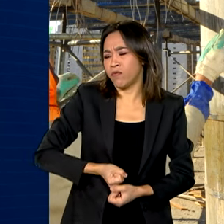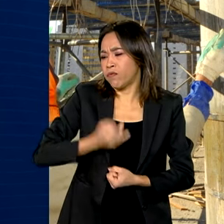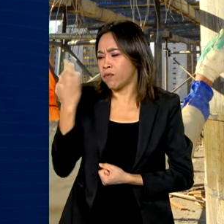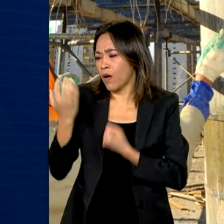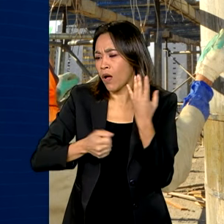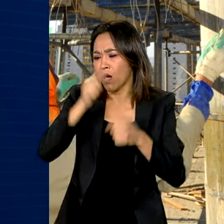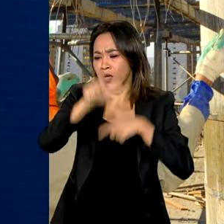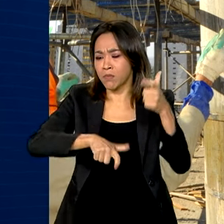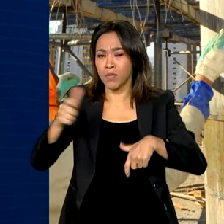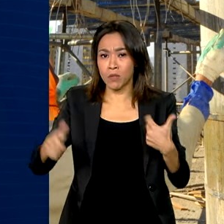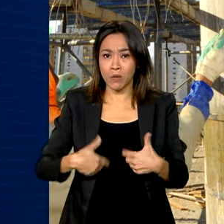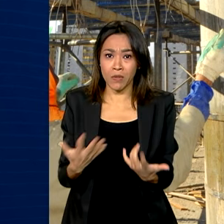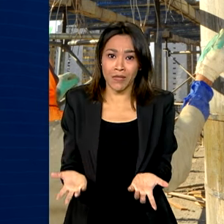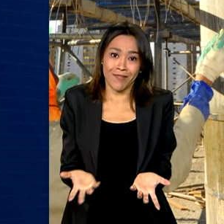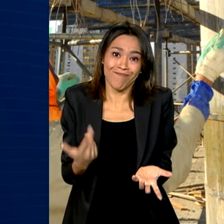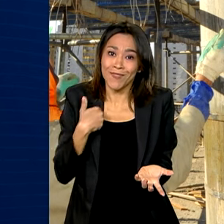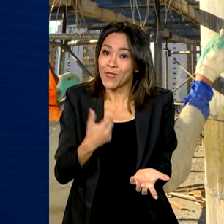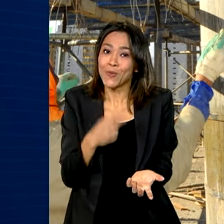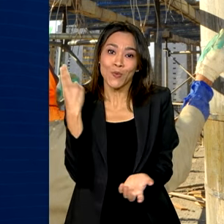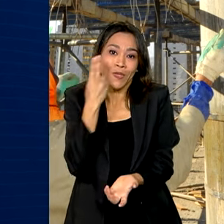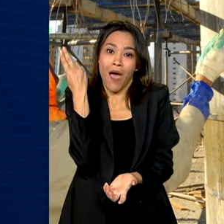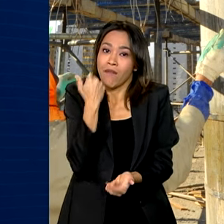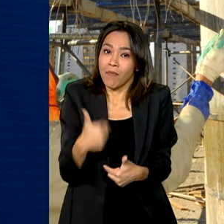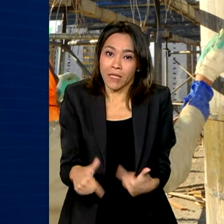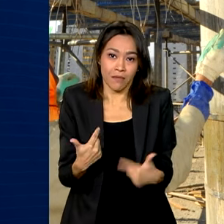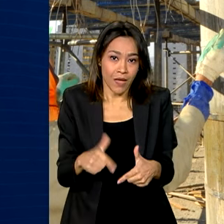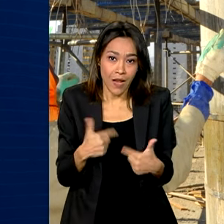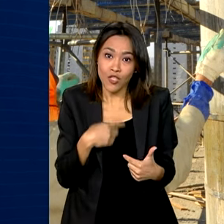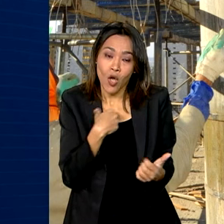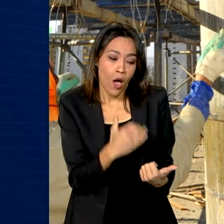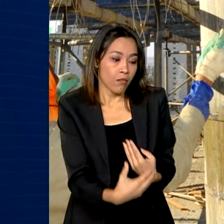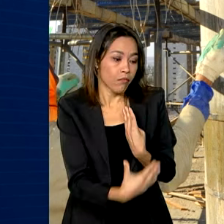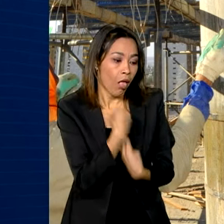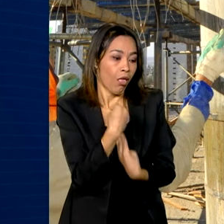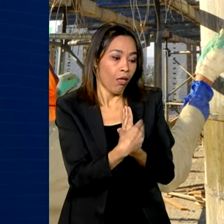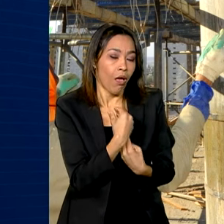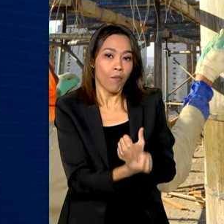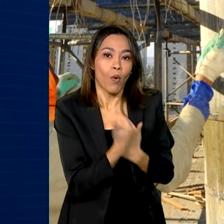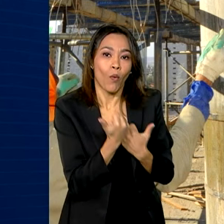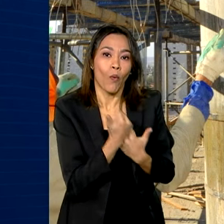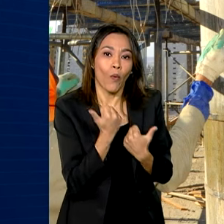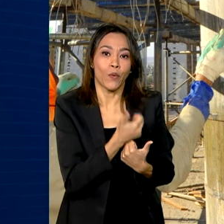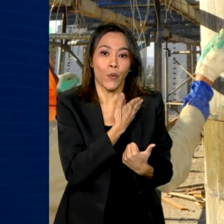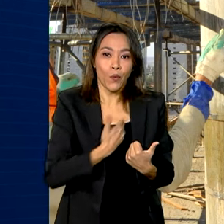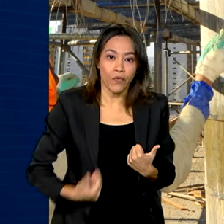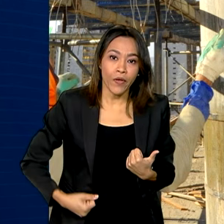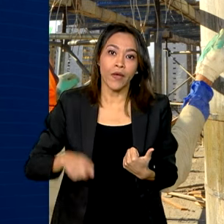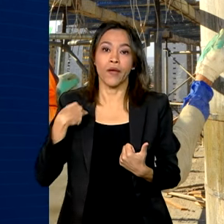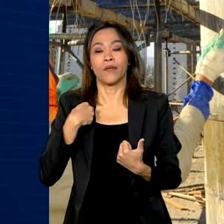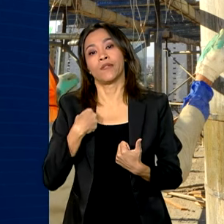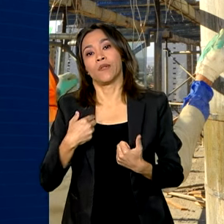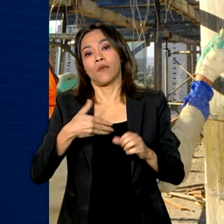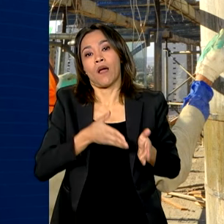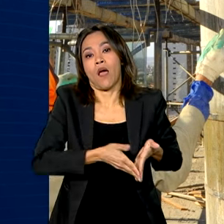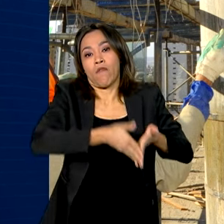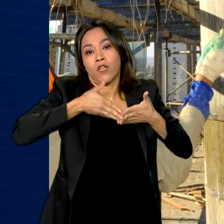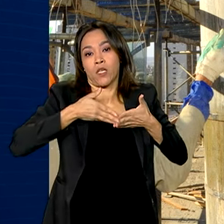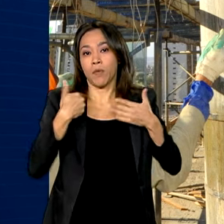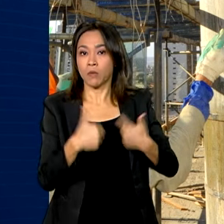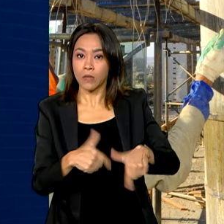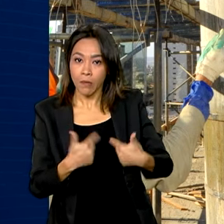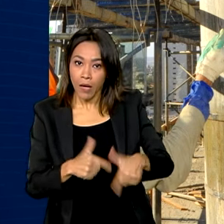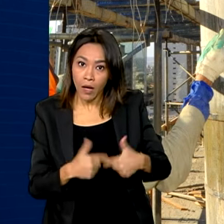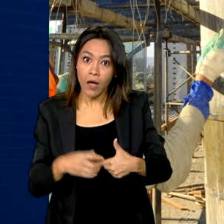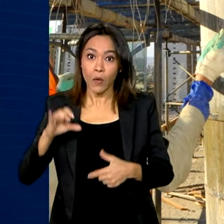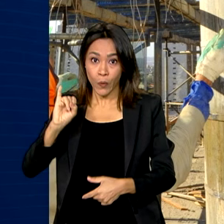trabalhadores incapacitados, somente com auxílios e benefícios em decorrência de acidentes. A Previdência Social